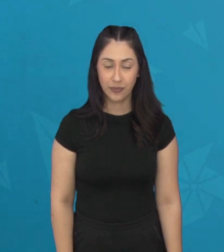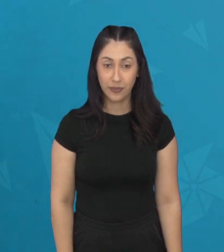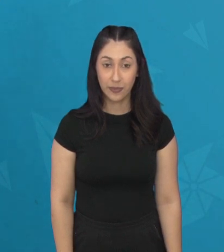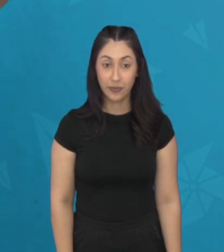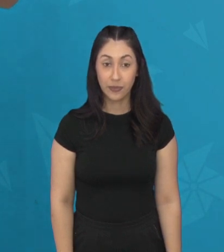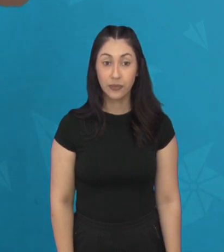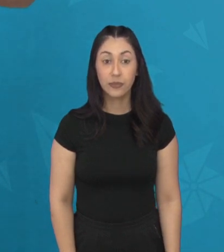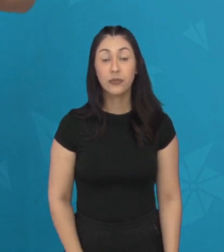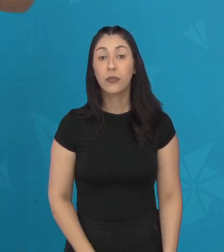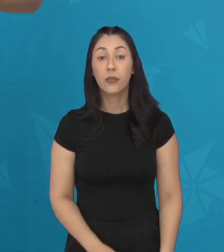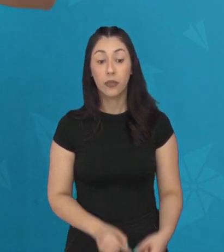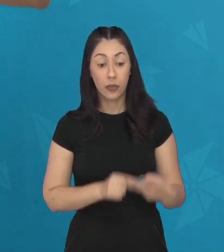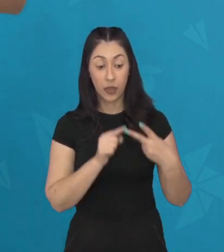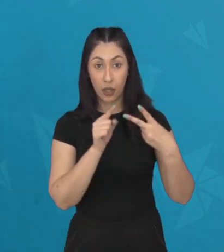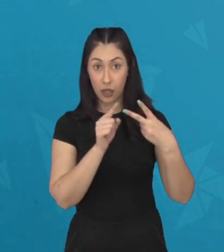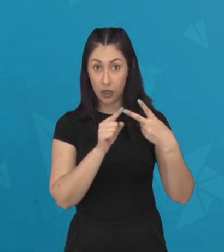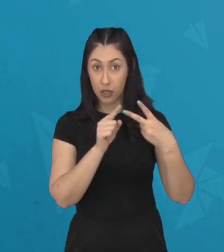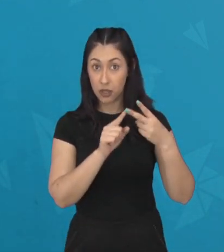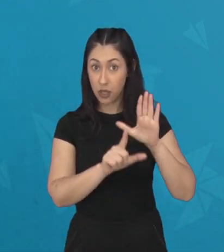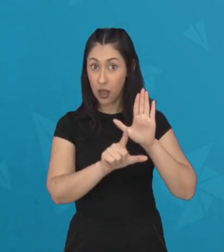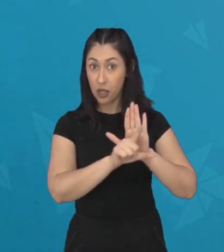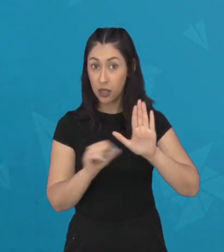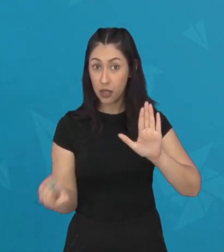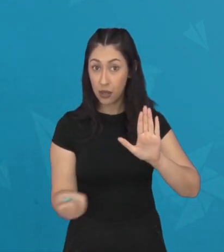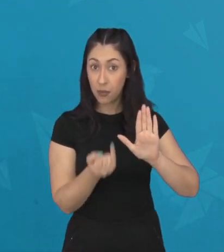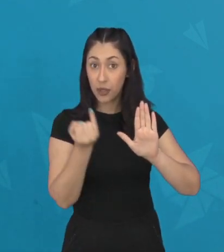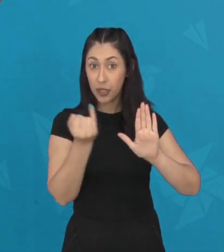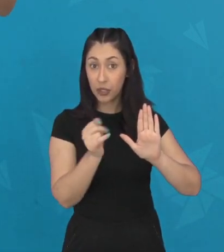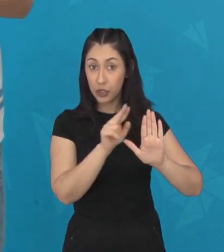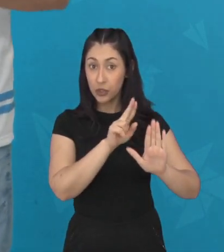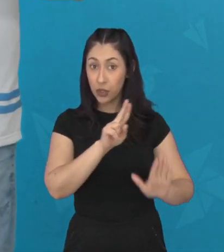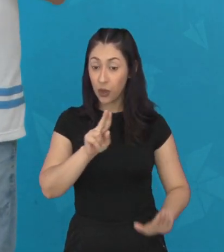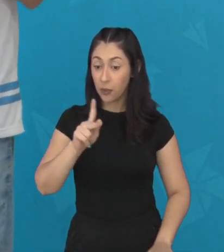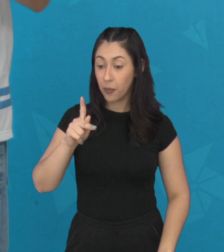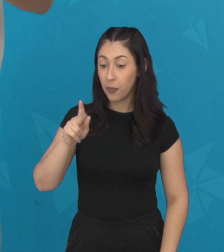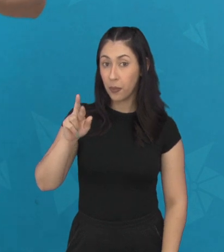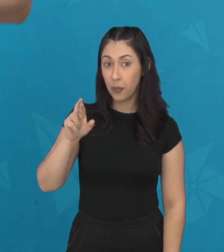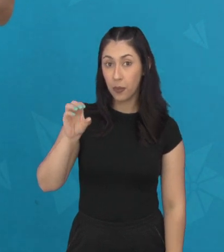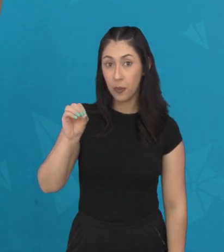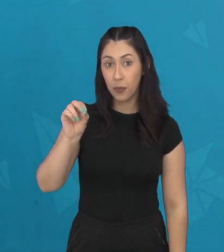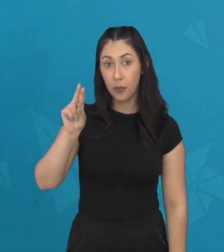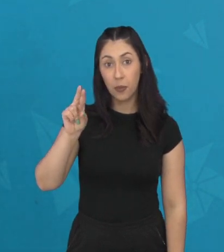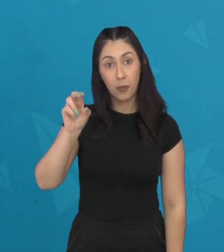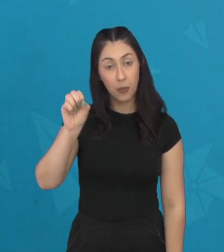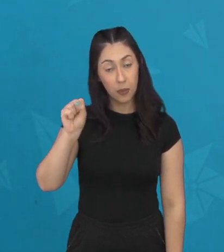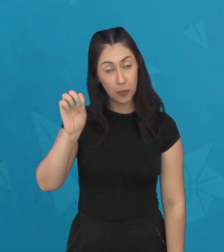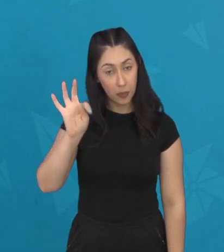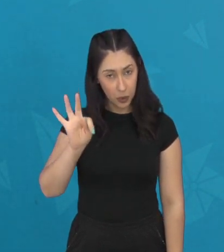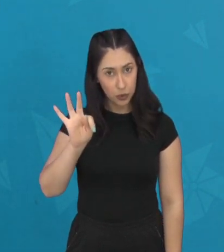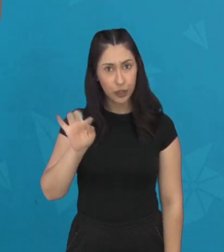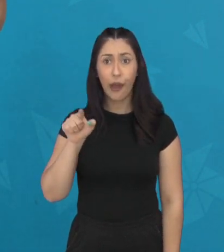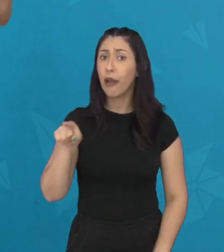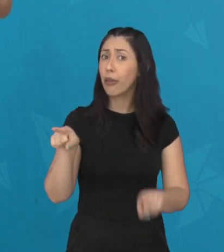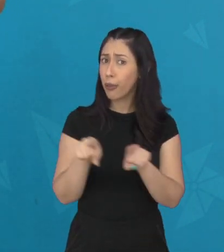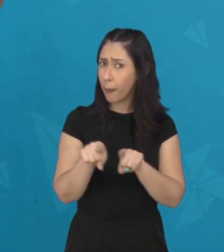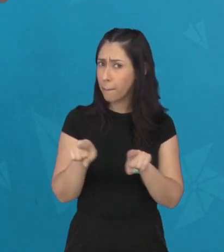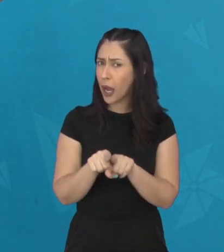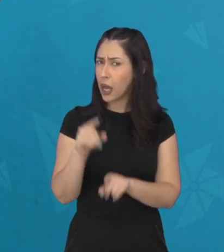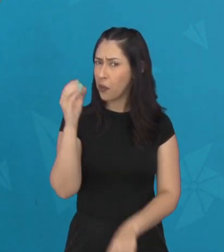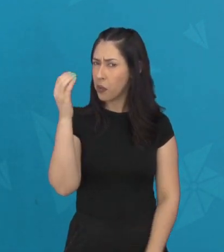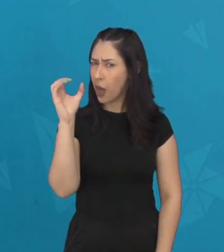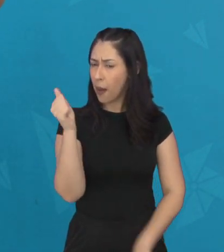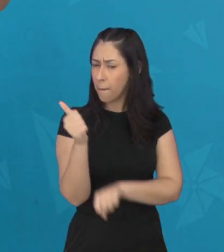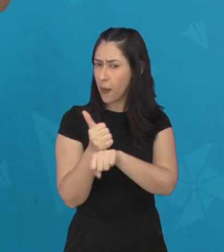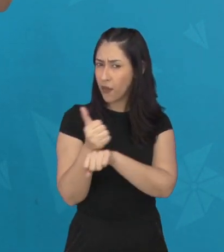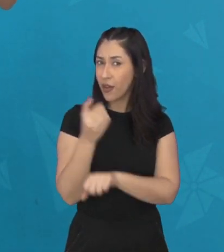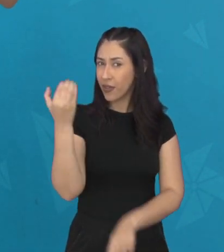Outra lei muito importante também, que é a chamada lei de Proust, que também o Proust é outro cientista francês. É uma